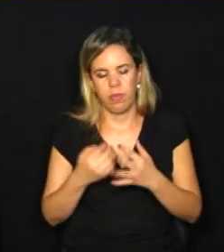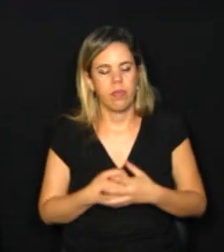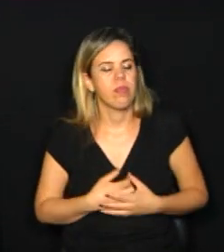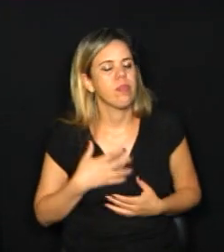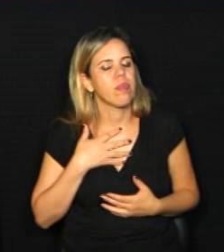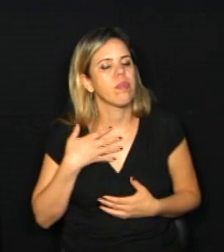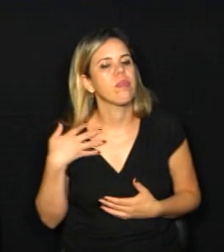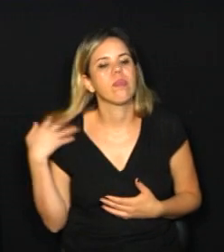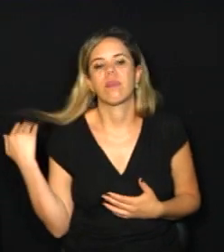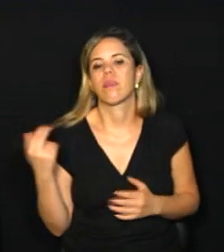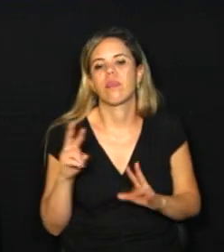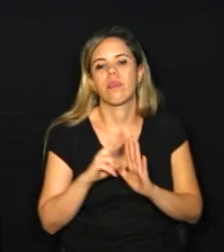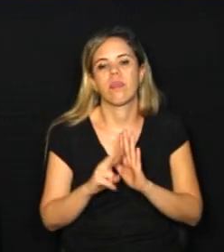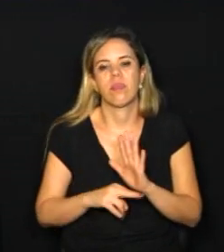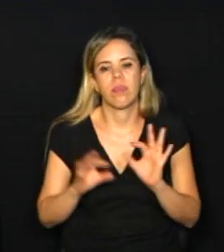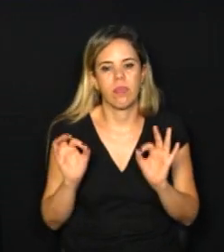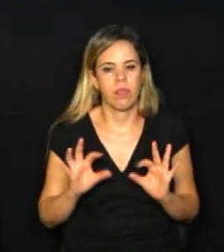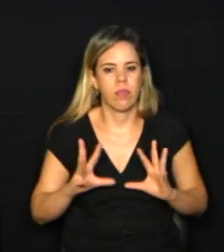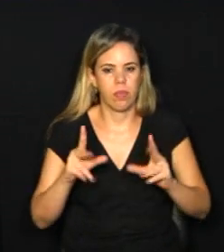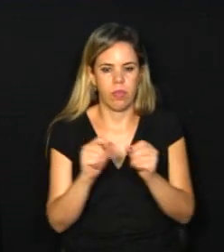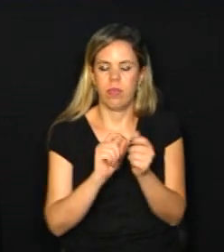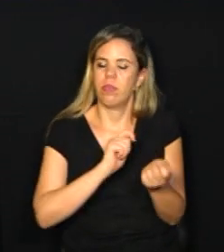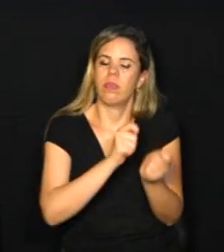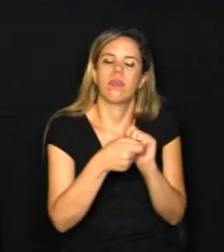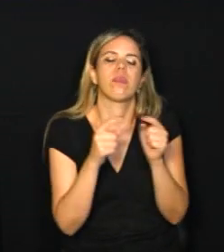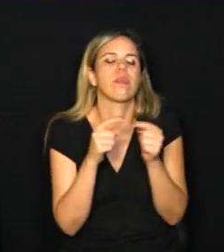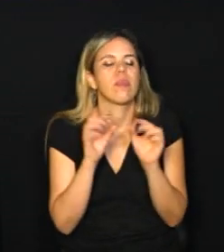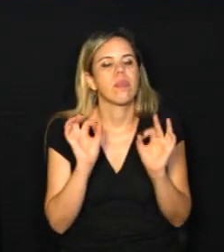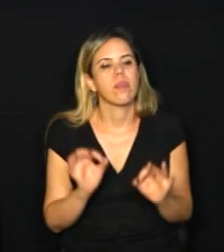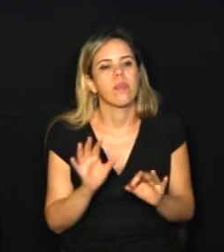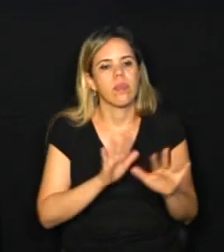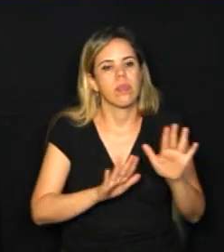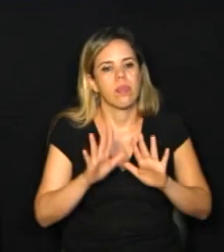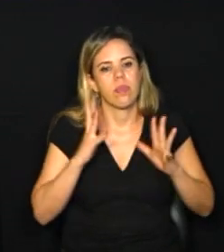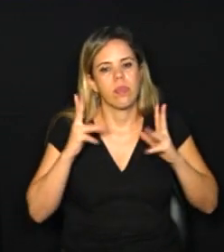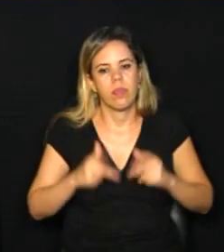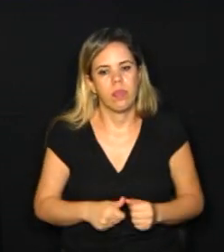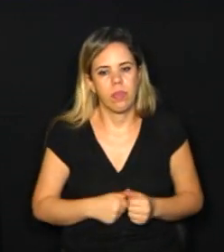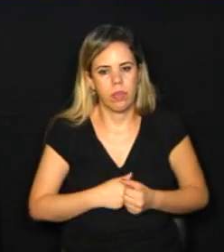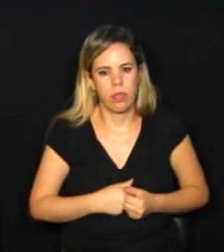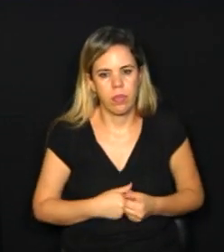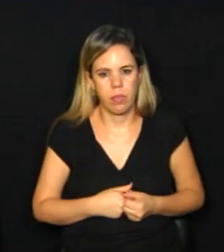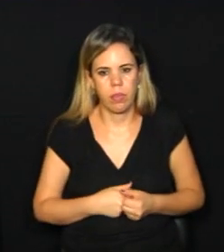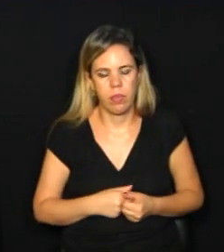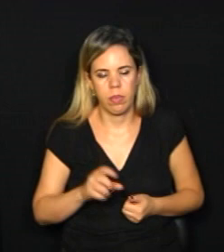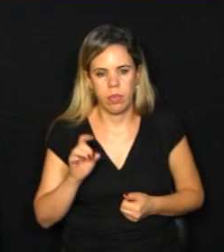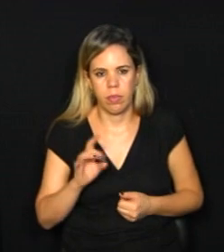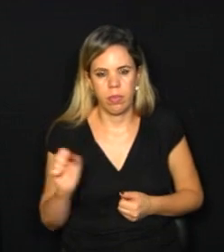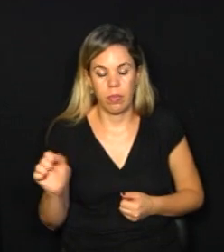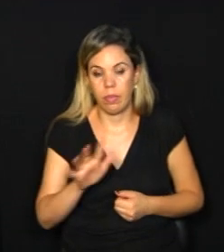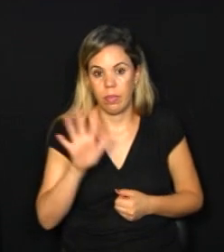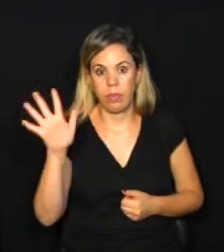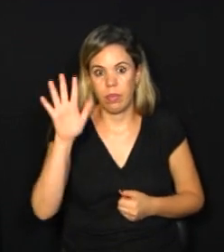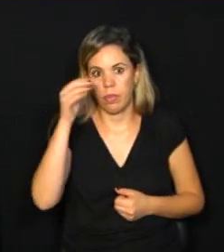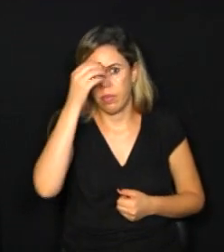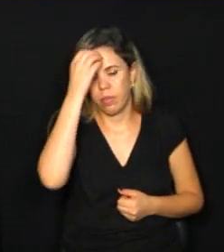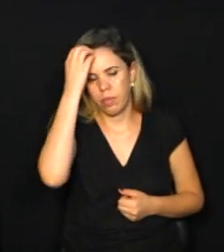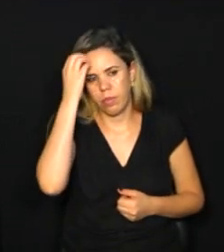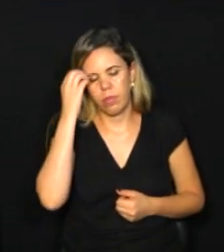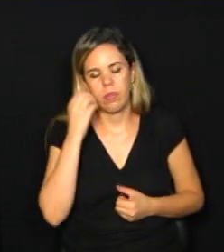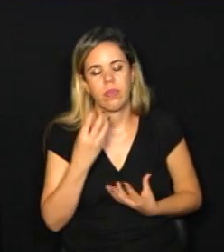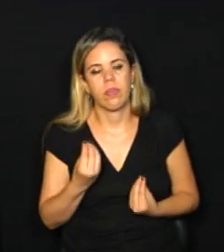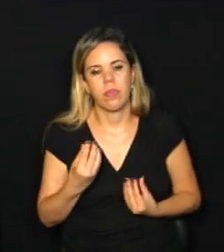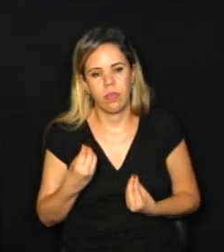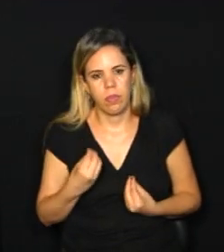Os procedimentos foram feitos todos adequadamente, com os cuidados sanitários, só que isso encareceu muito